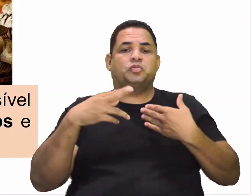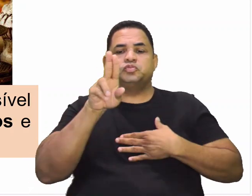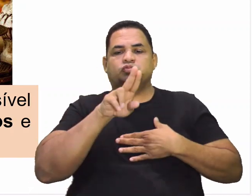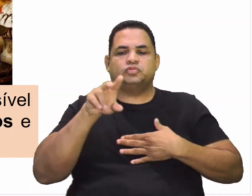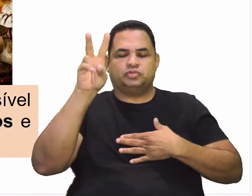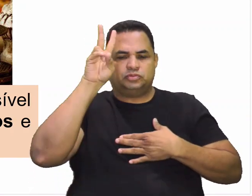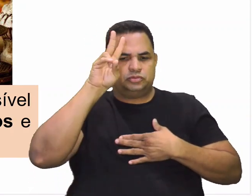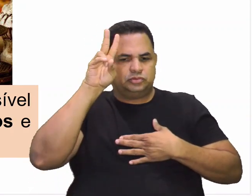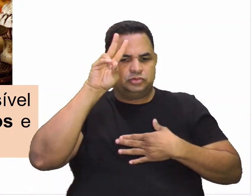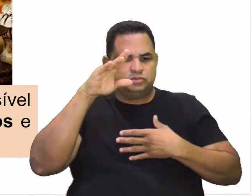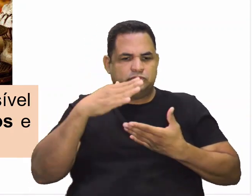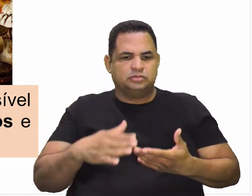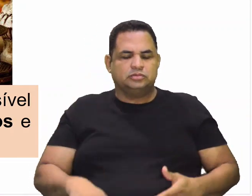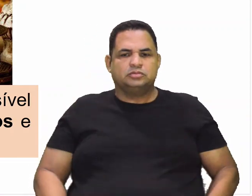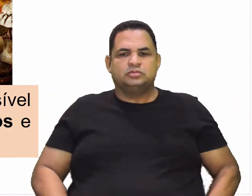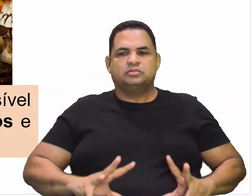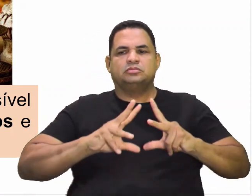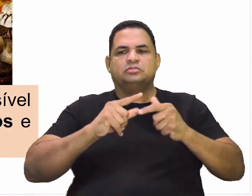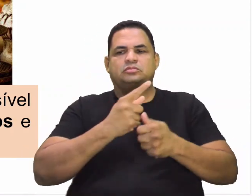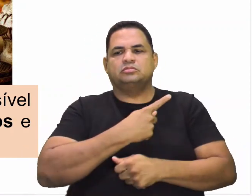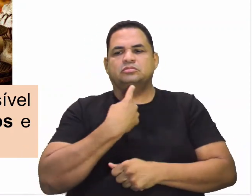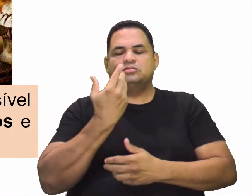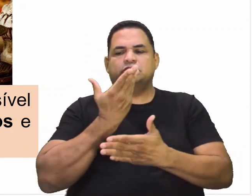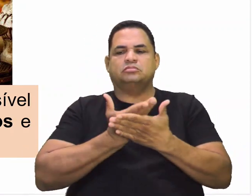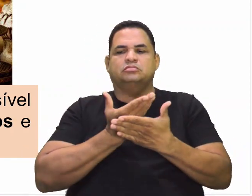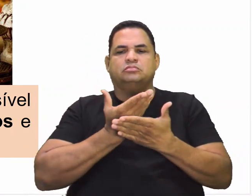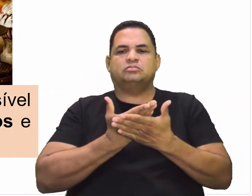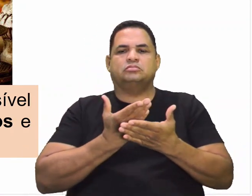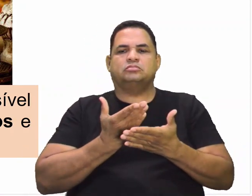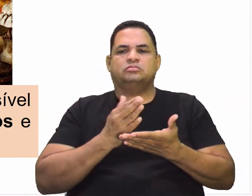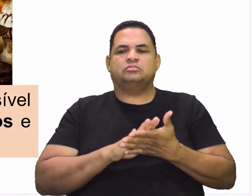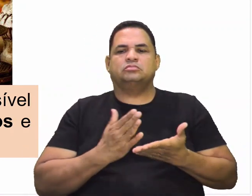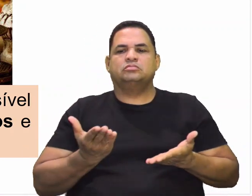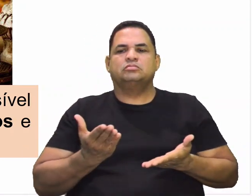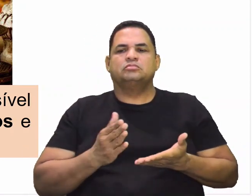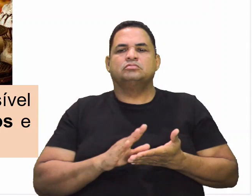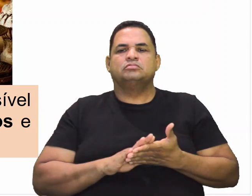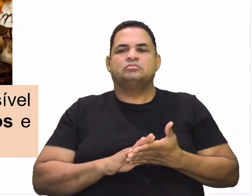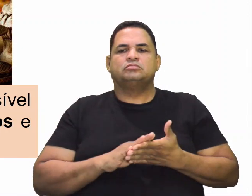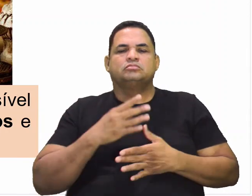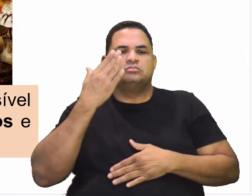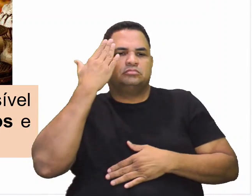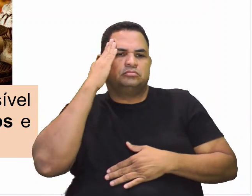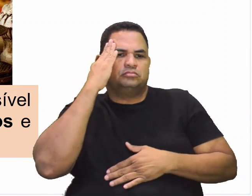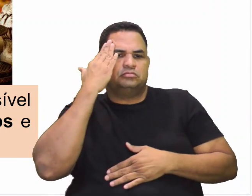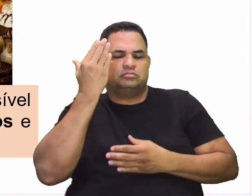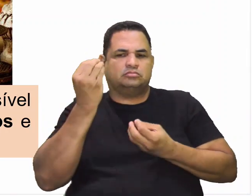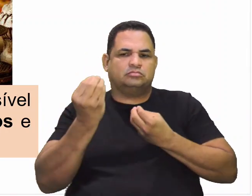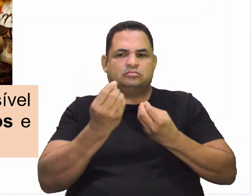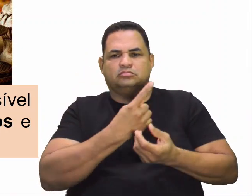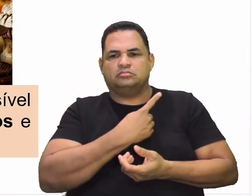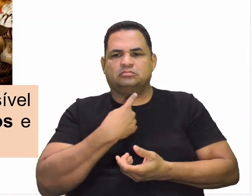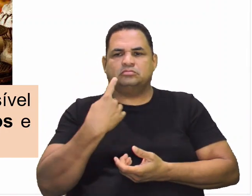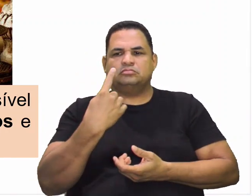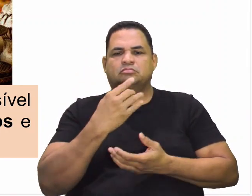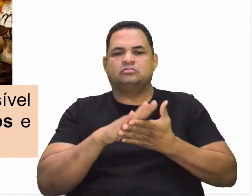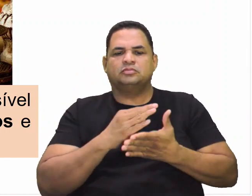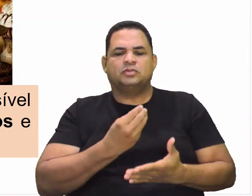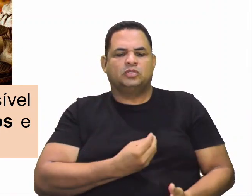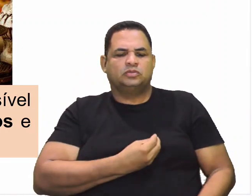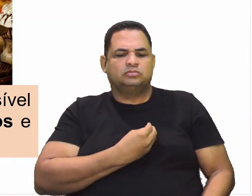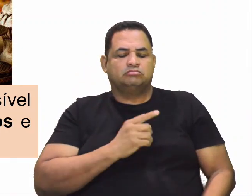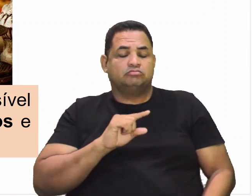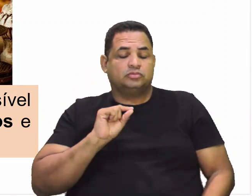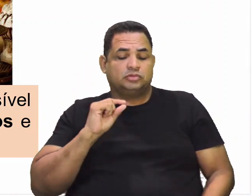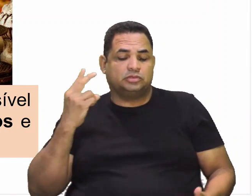conhecimento histórico? Tudo isso nós vimos aí. Conhecimento histórico serve para nós entendermos, nós enquanto presente, o que